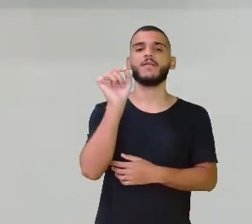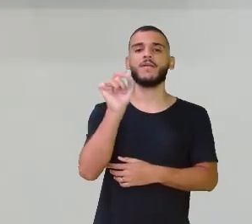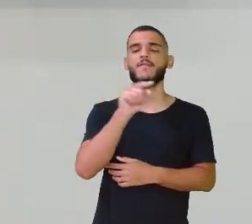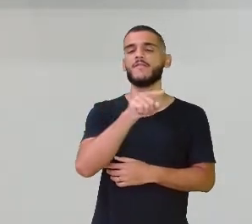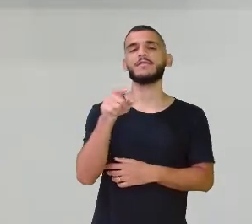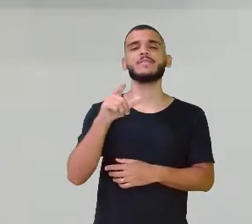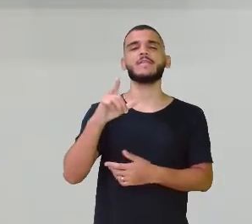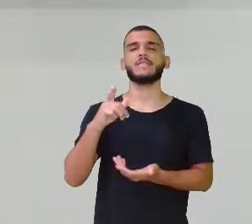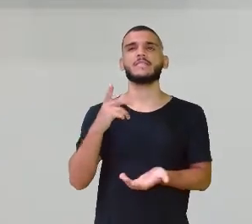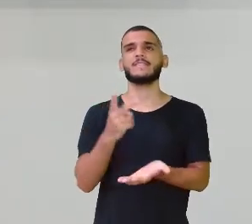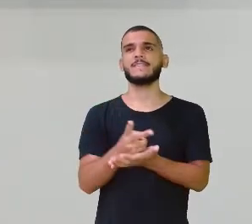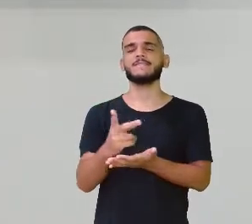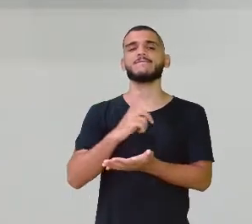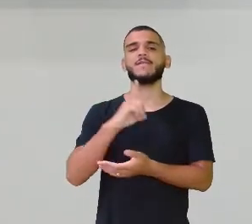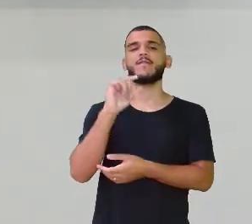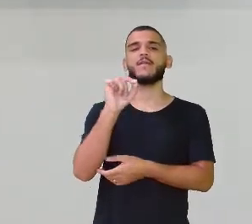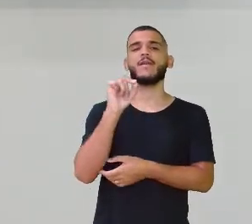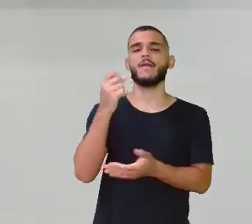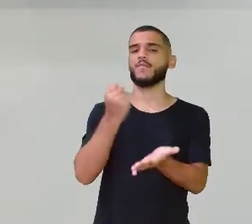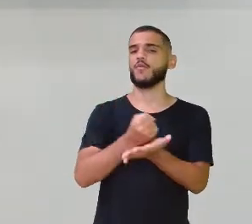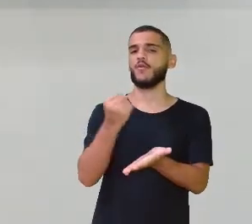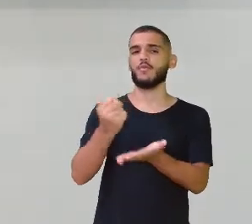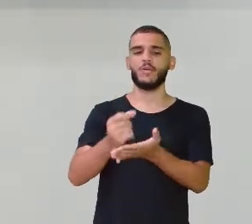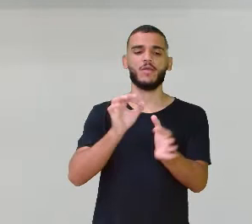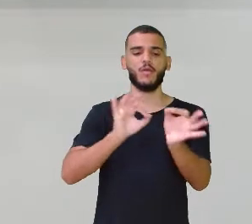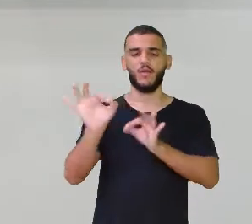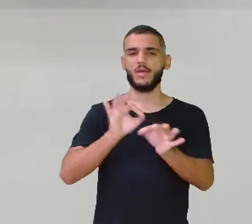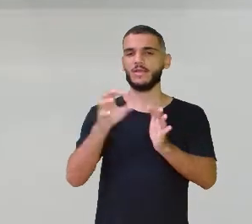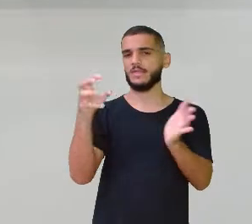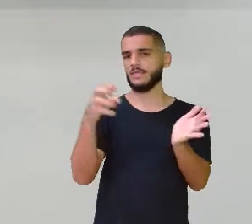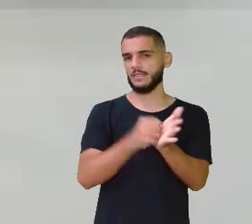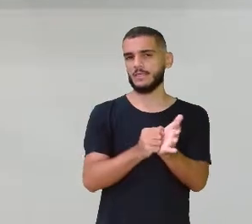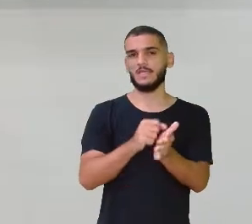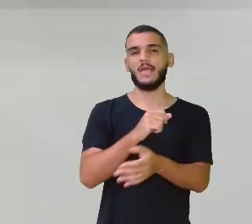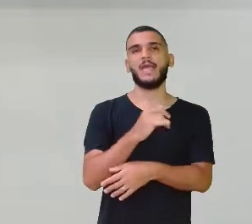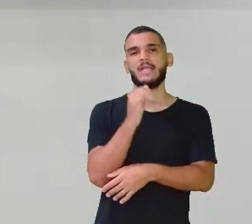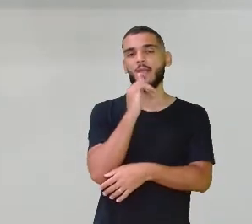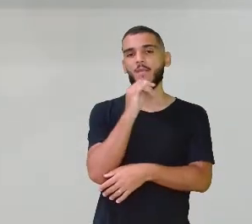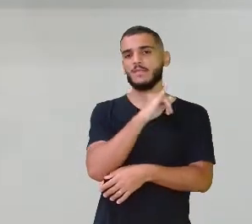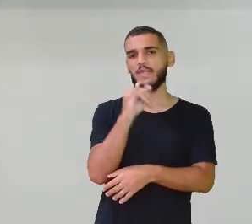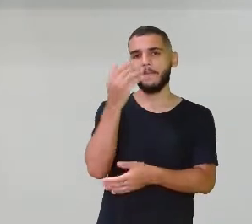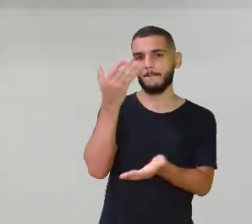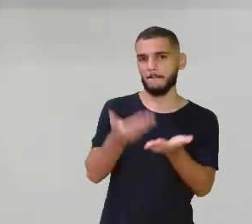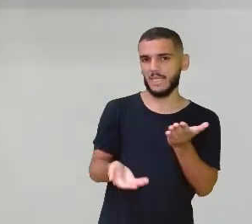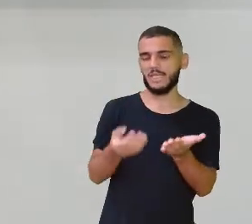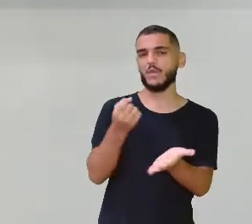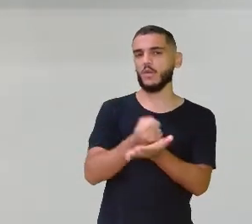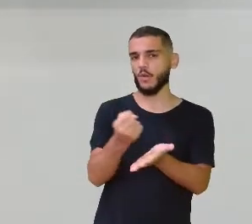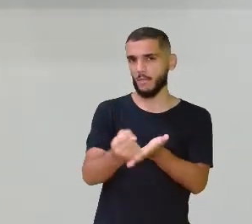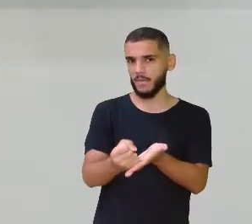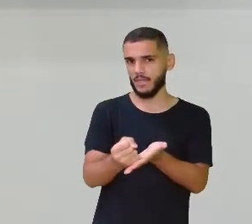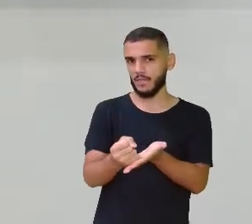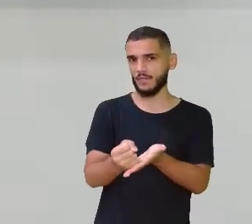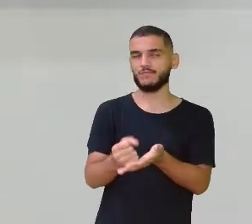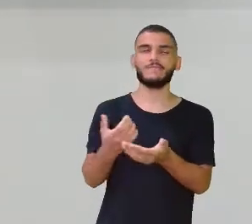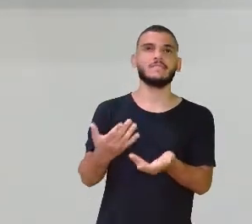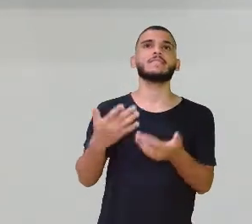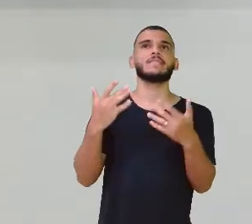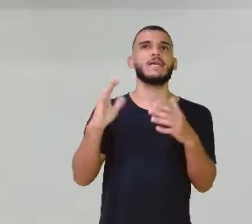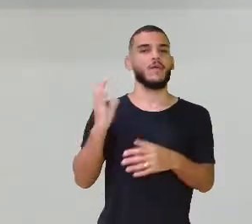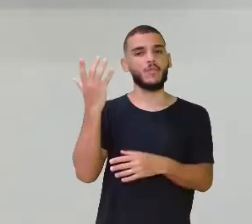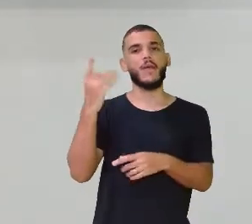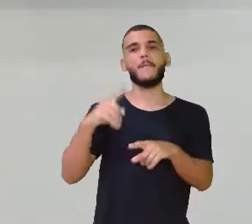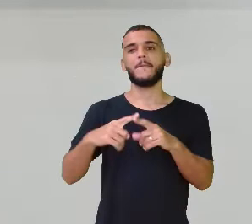terem todos os seus documentos. Gente, perdeu um documento? Acontece. Mas o que não pode é você